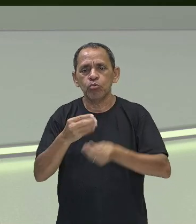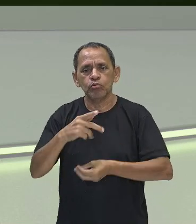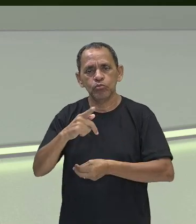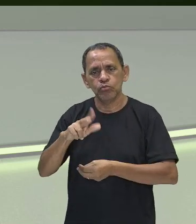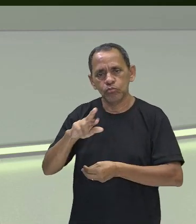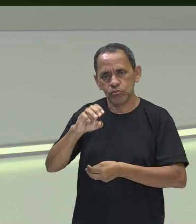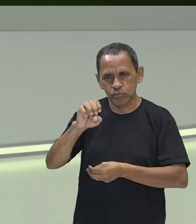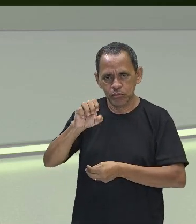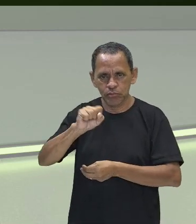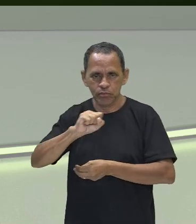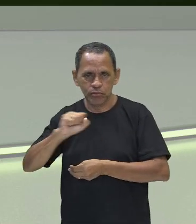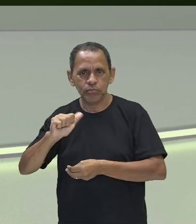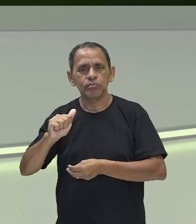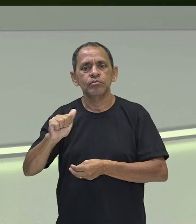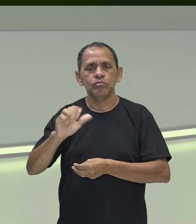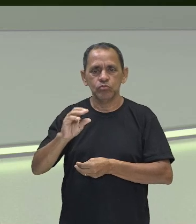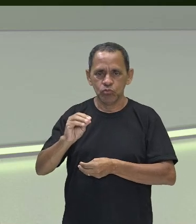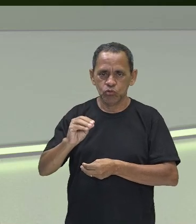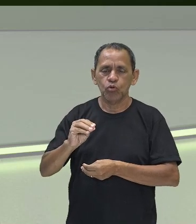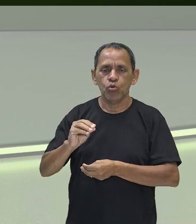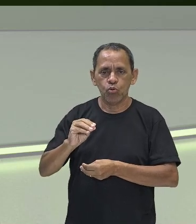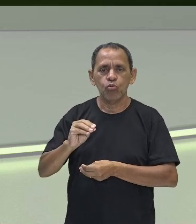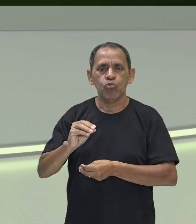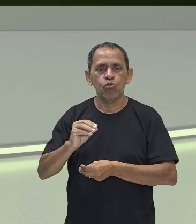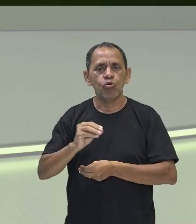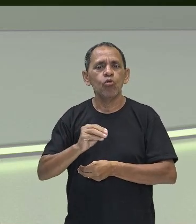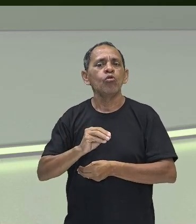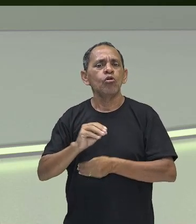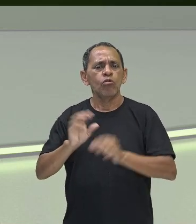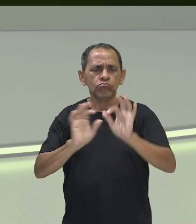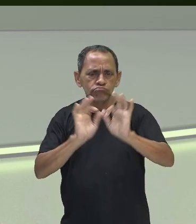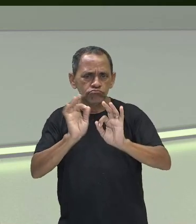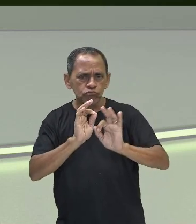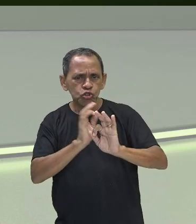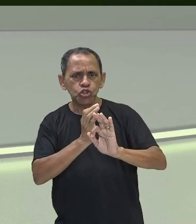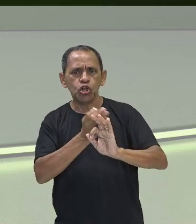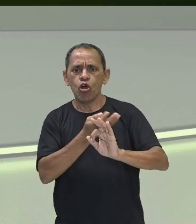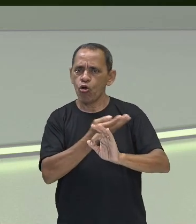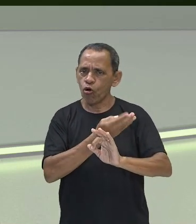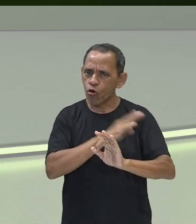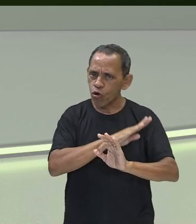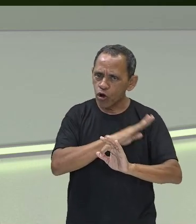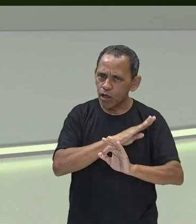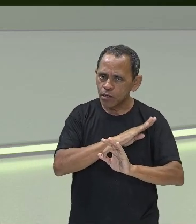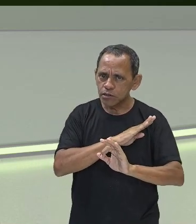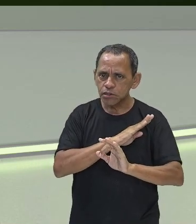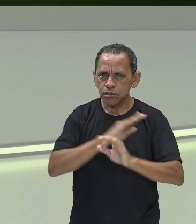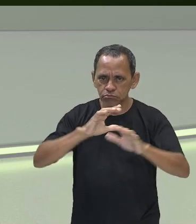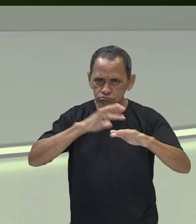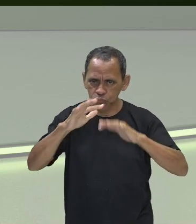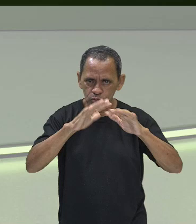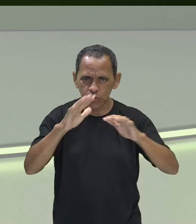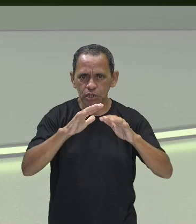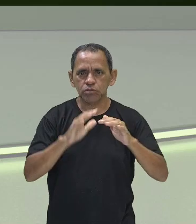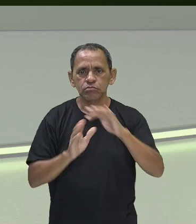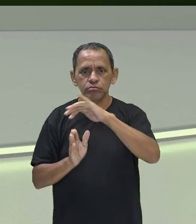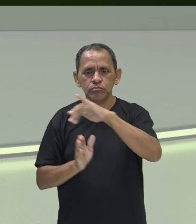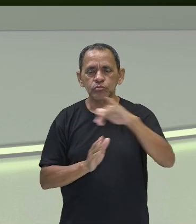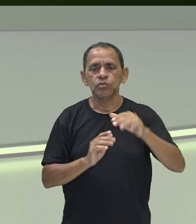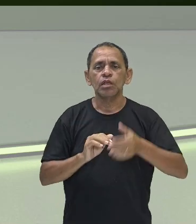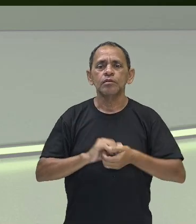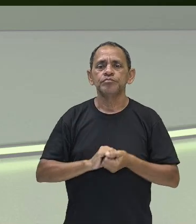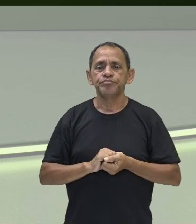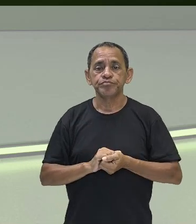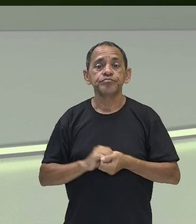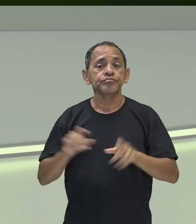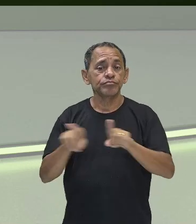o coração em movimento, tá? Nós temos aqui mostrando para vocês sobre o sangue, né? O plasma